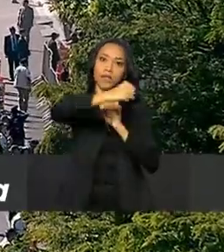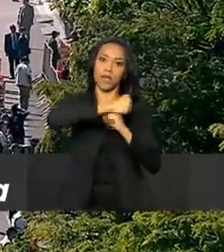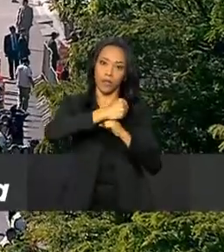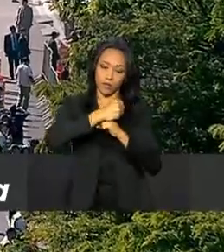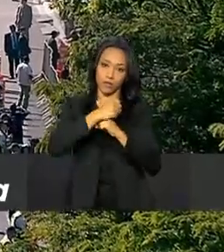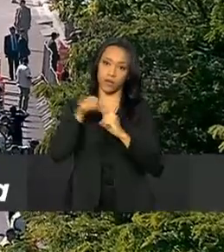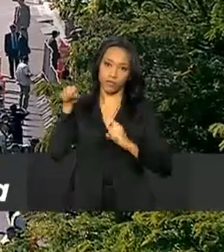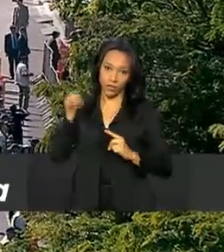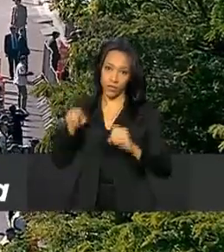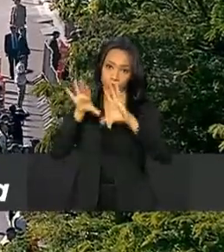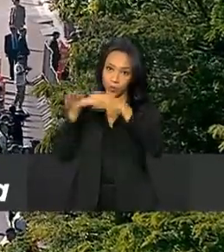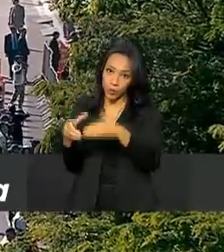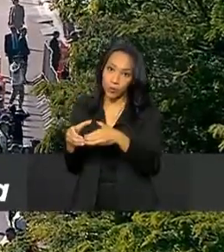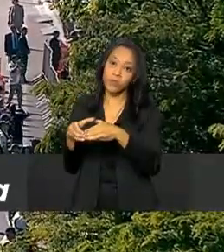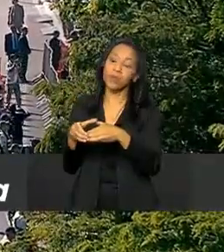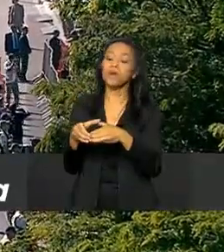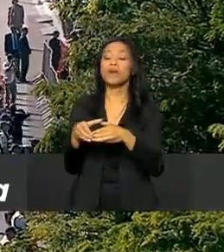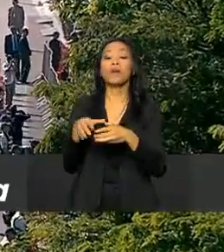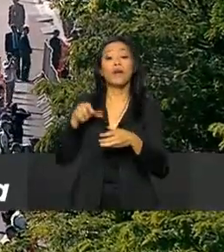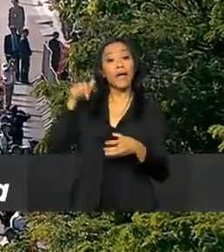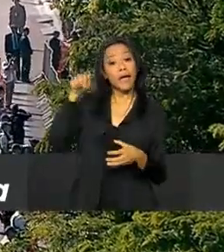vez eu reforço, são